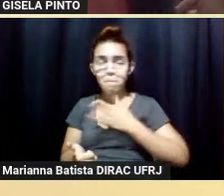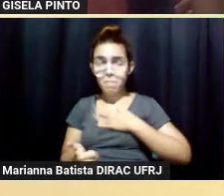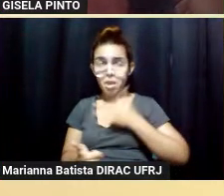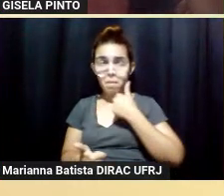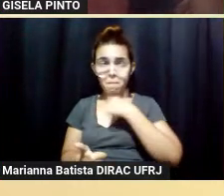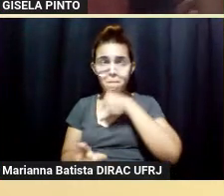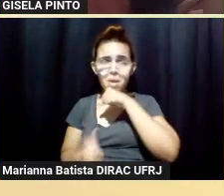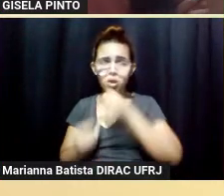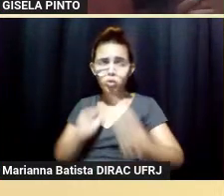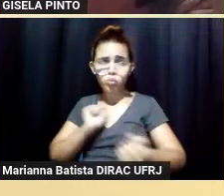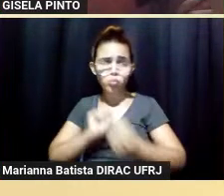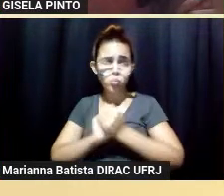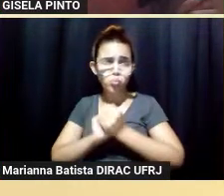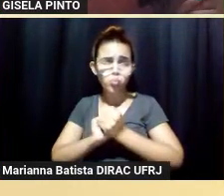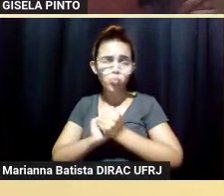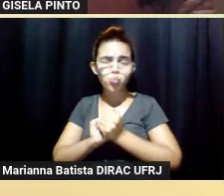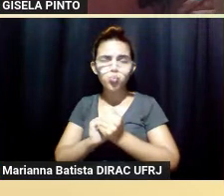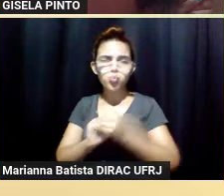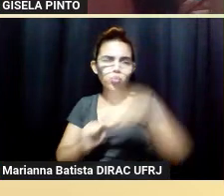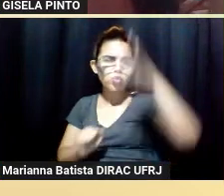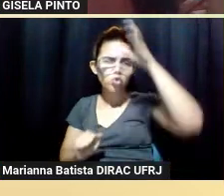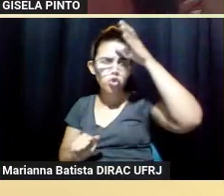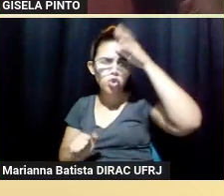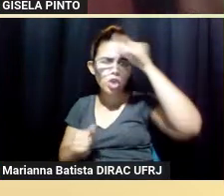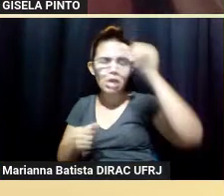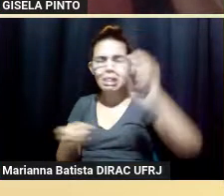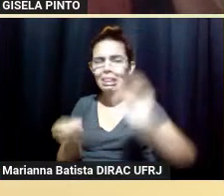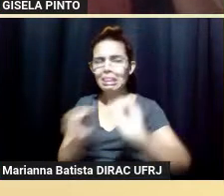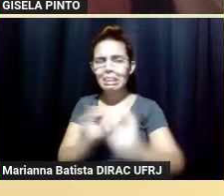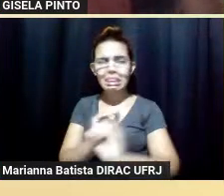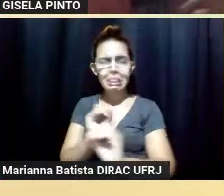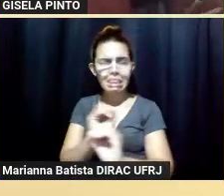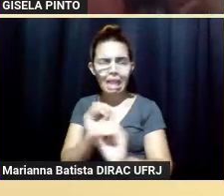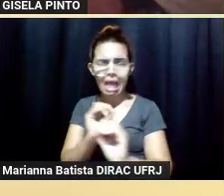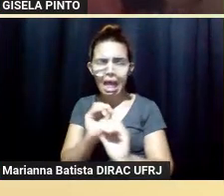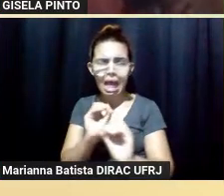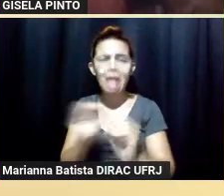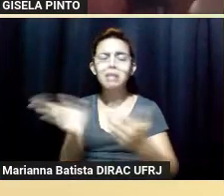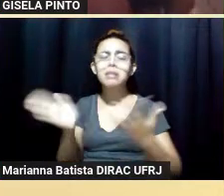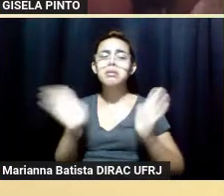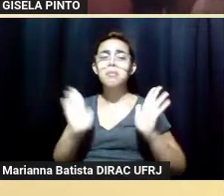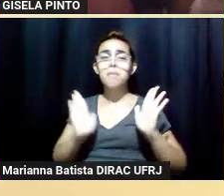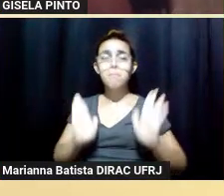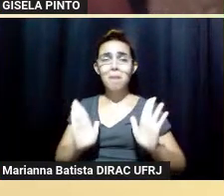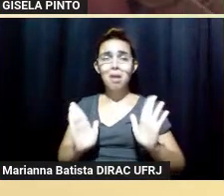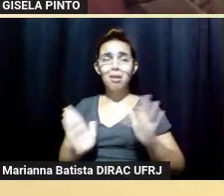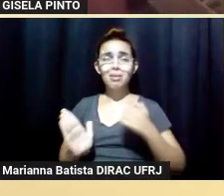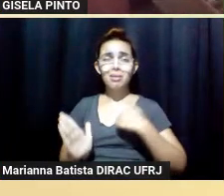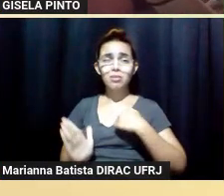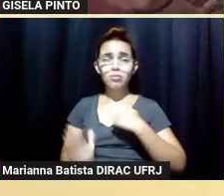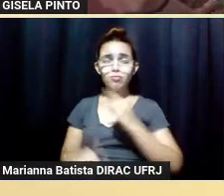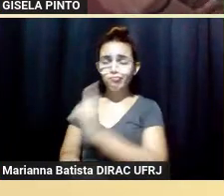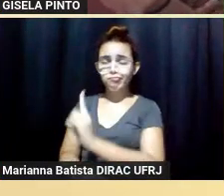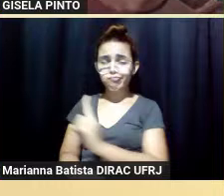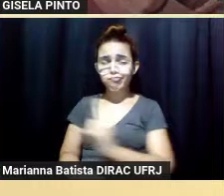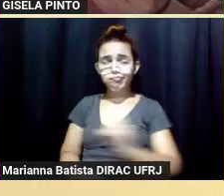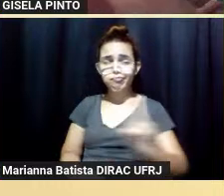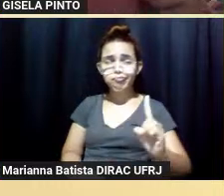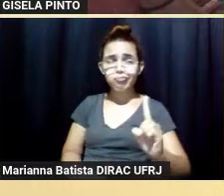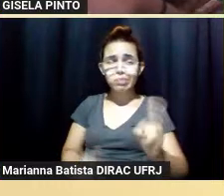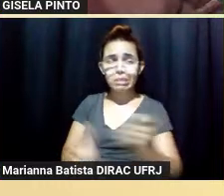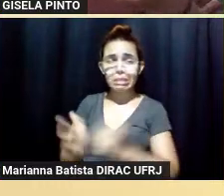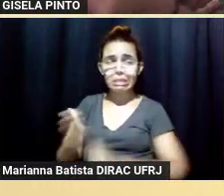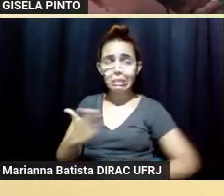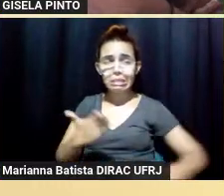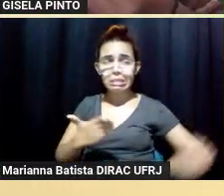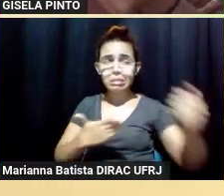uma maneira mais próxima, tenha talvez acentuado isso um pouquinho, porque me colocava numa situação de protagonismo absoluto dentro